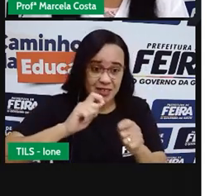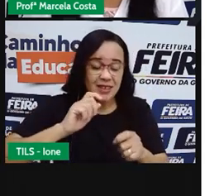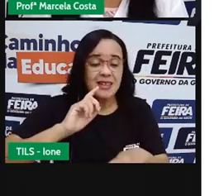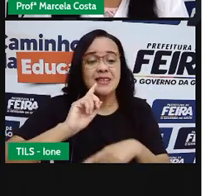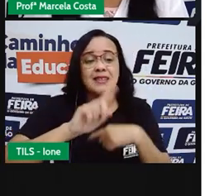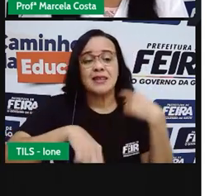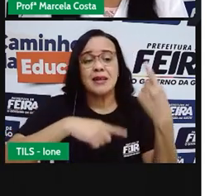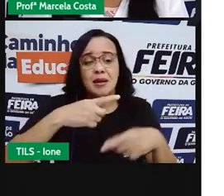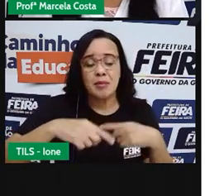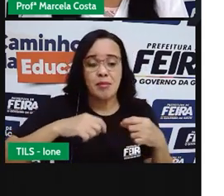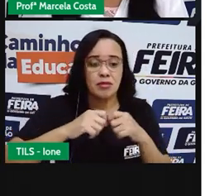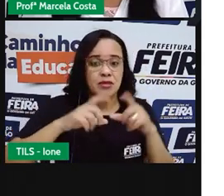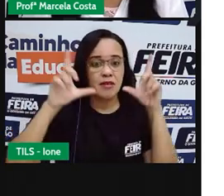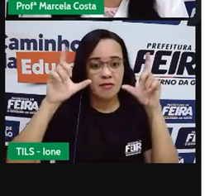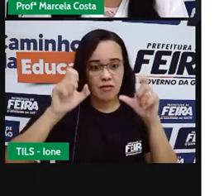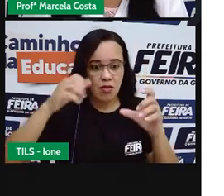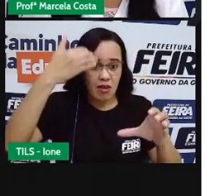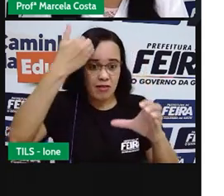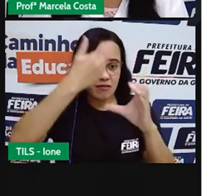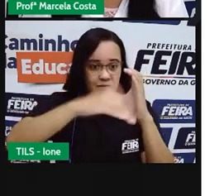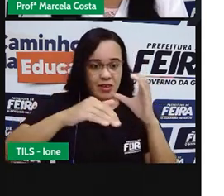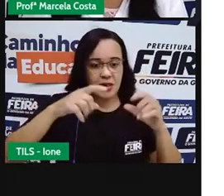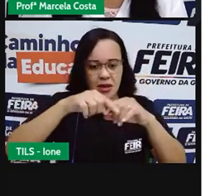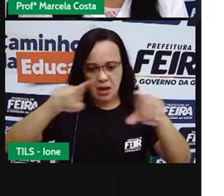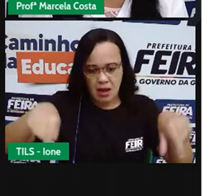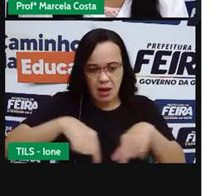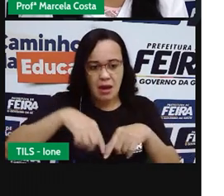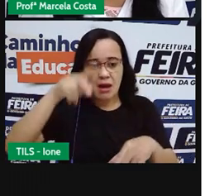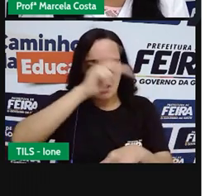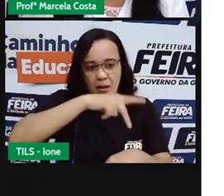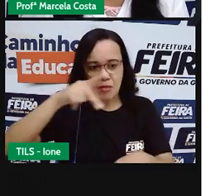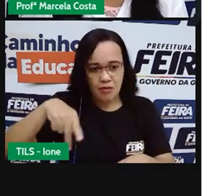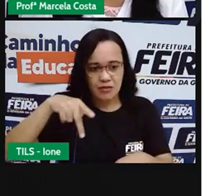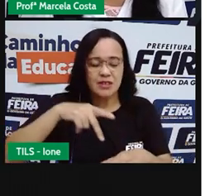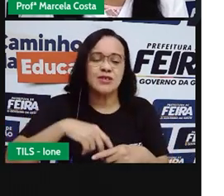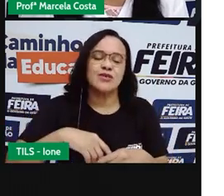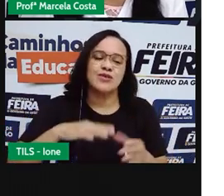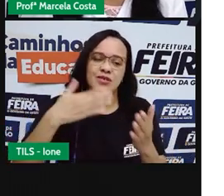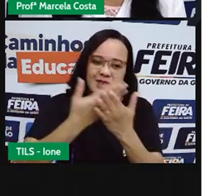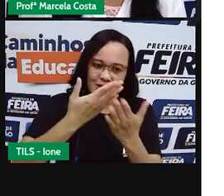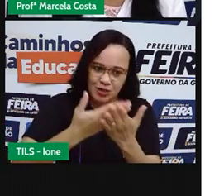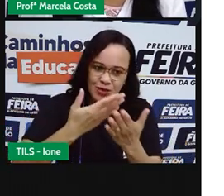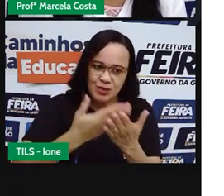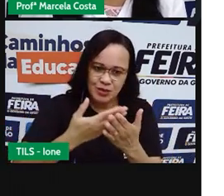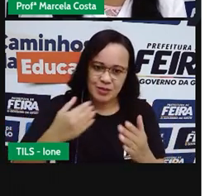O quadro você pode fazer como esse aqui que eu estou mostrando. Por exemplo,